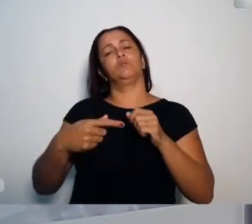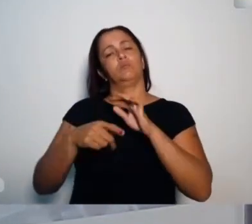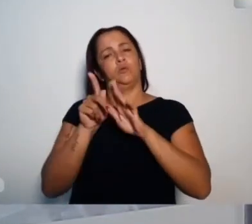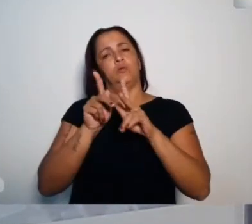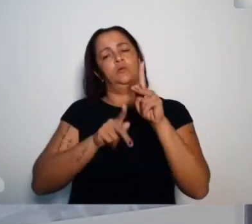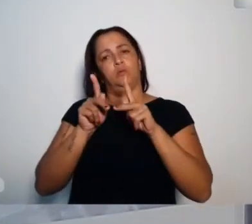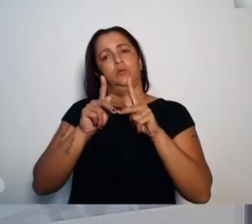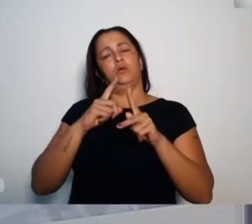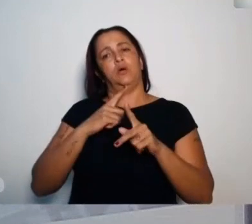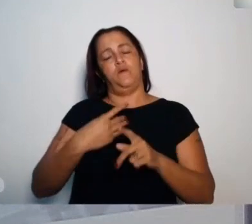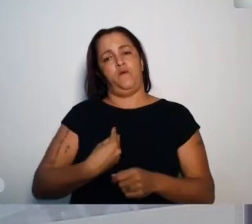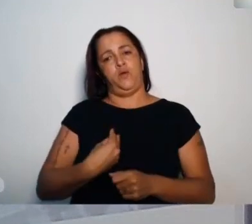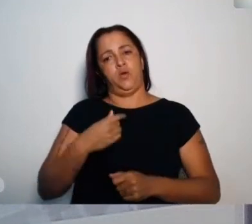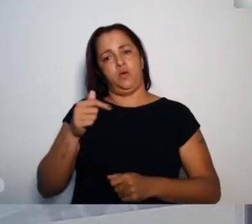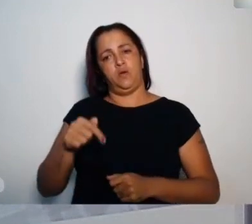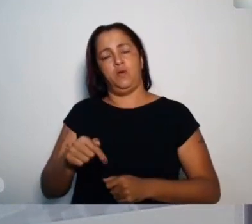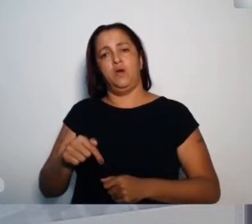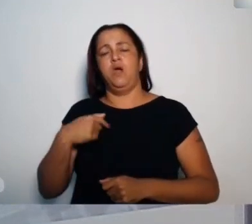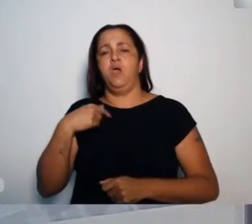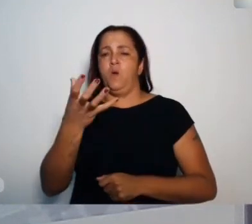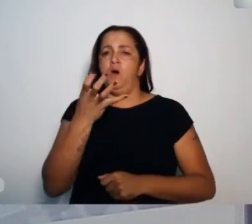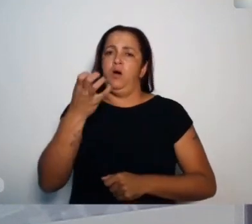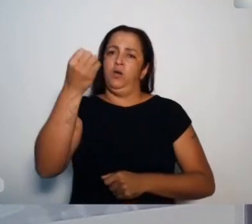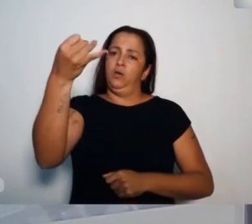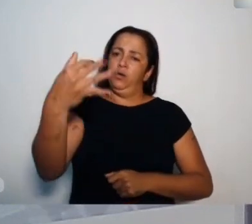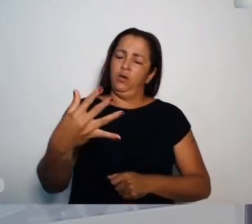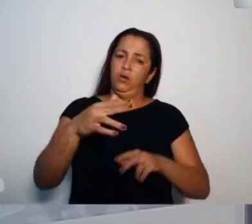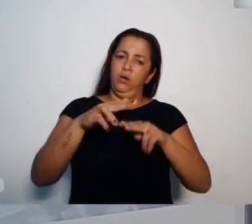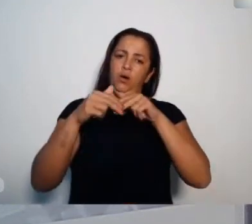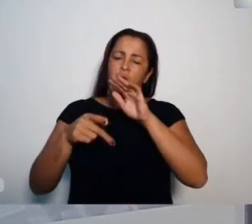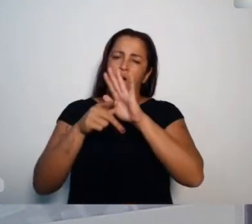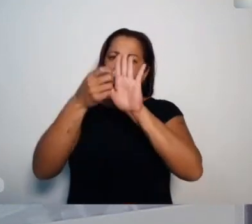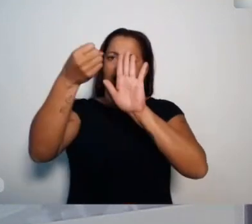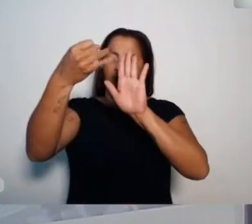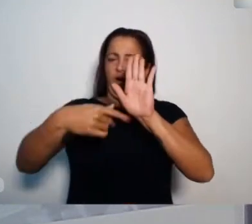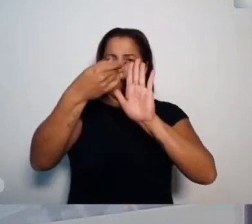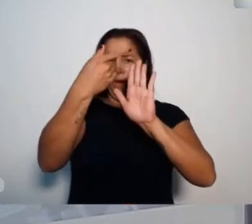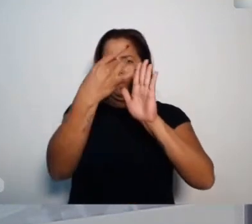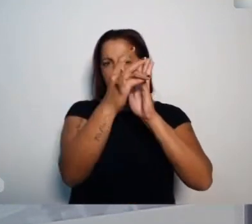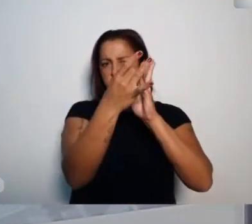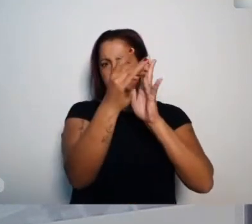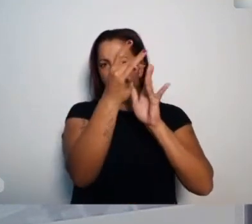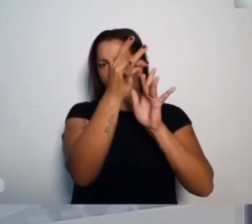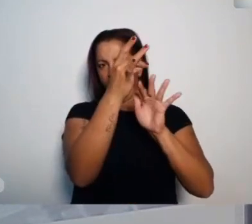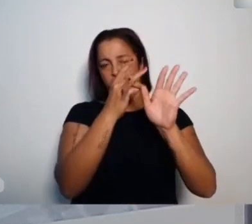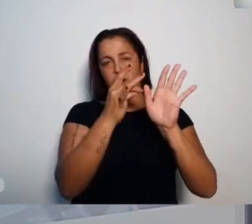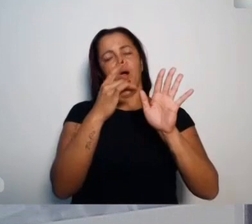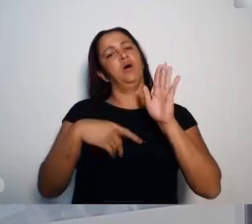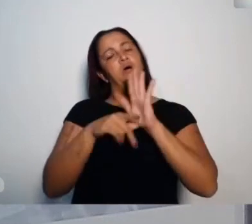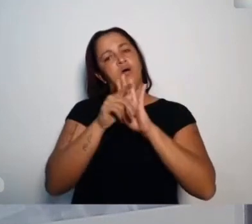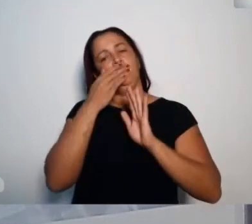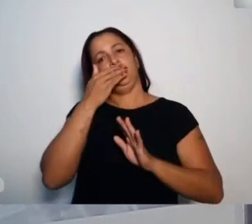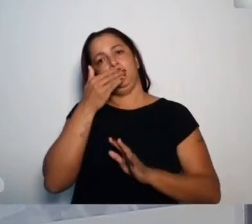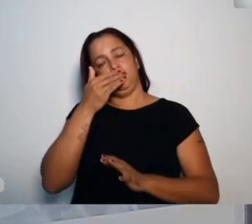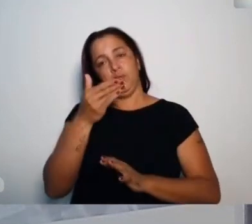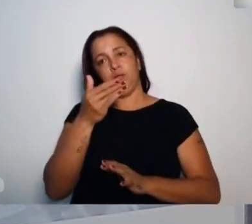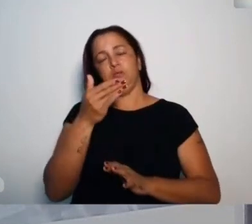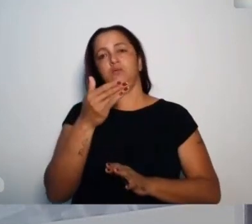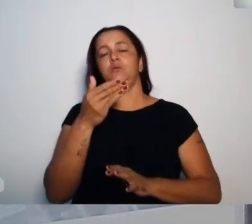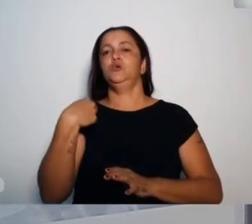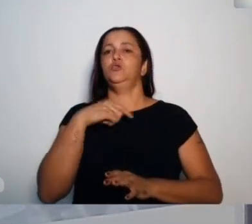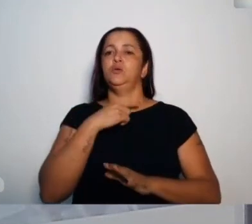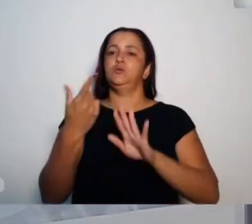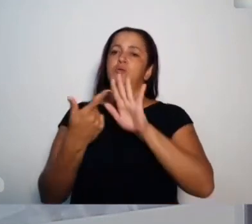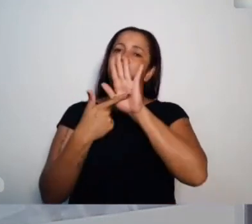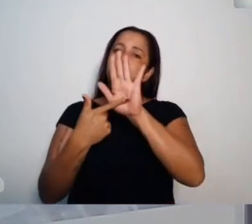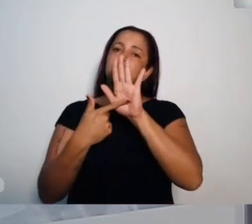quero falar de prestação de contas. Eu acho que mais do que falar aqui de requerimentos, de tudo que a gente apresentou, né,